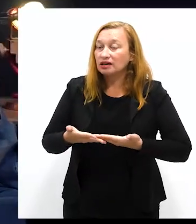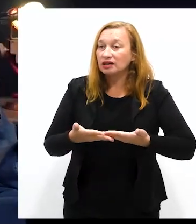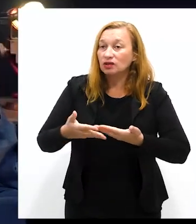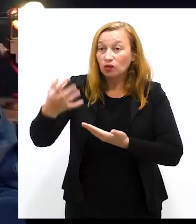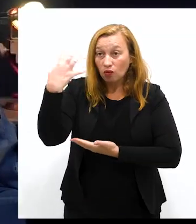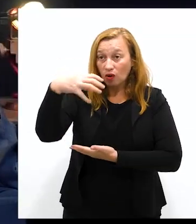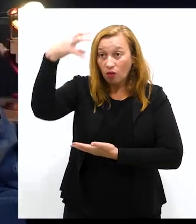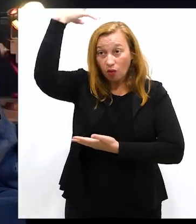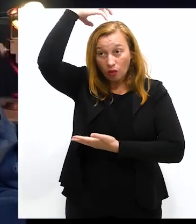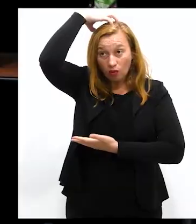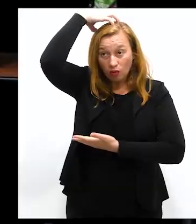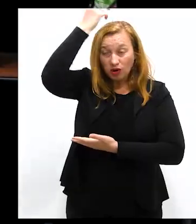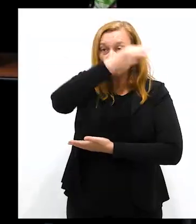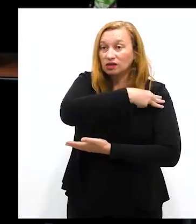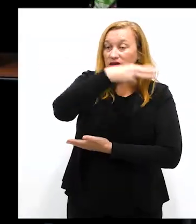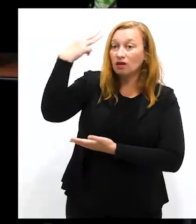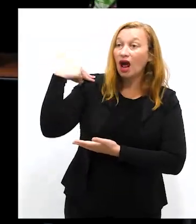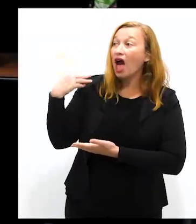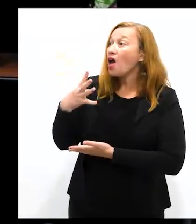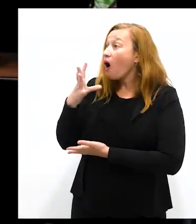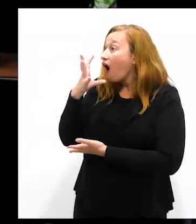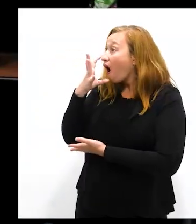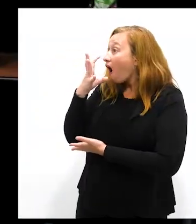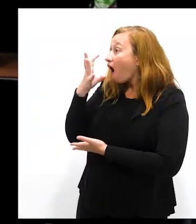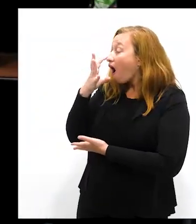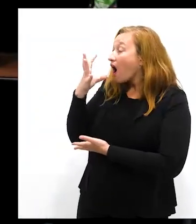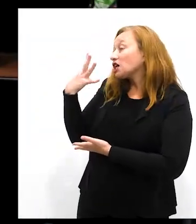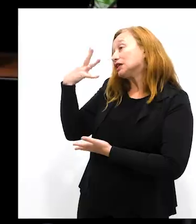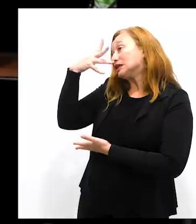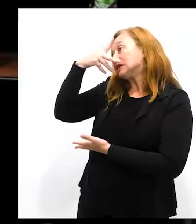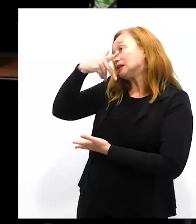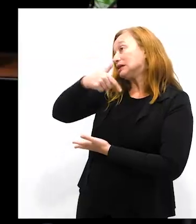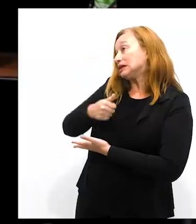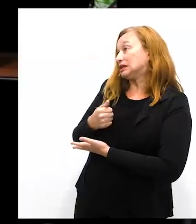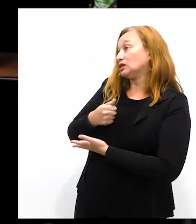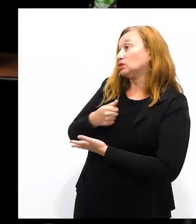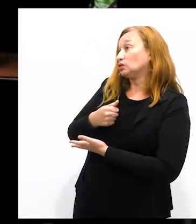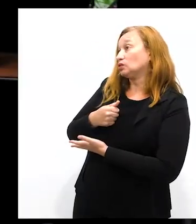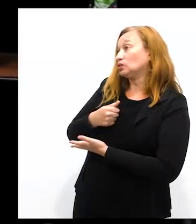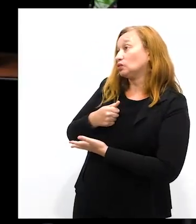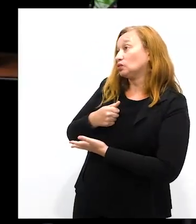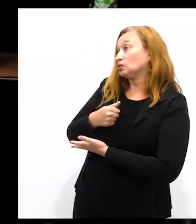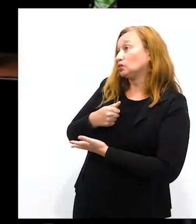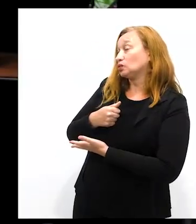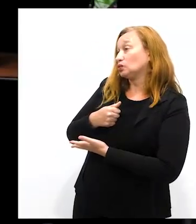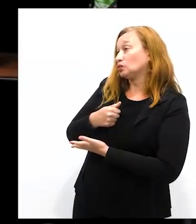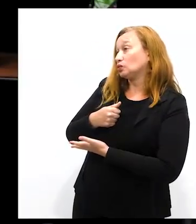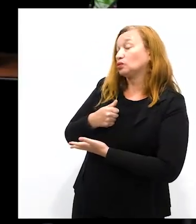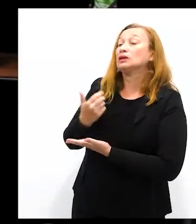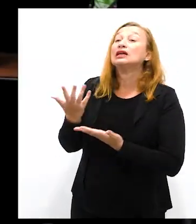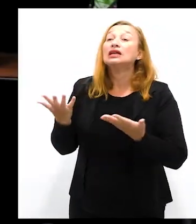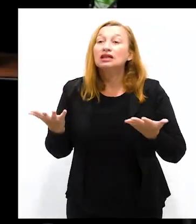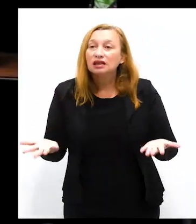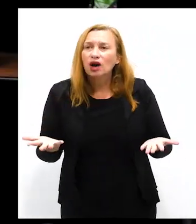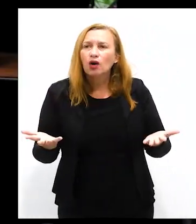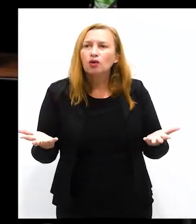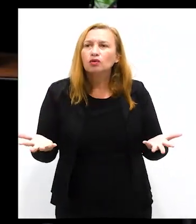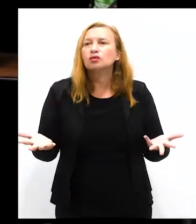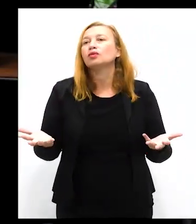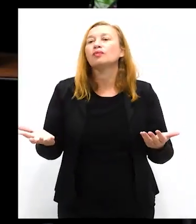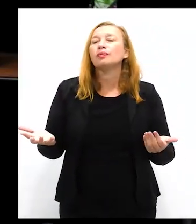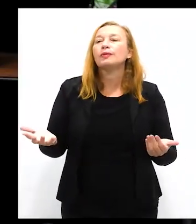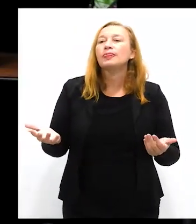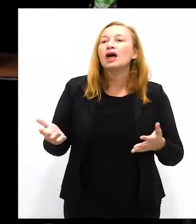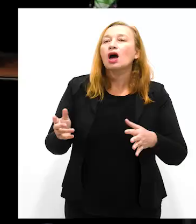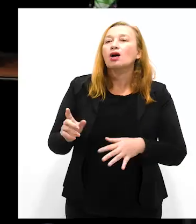coroa de Nossa Senhora. Quando eu vi aquilo, eu olhava assim, eu falei, meu Deus, que coisa linda. Entendeu? O cara é um pique muito